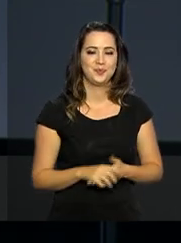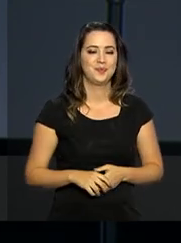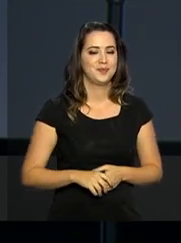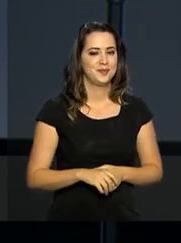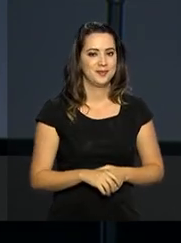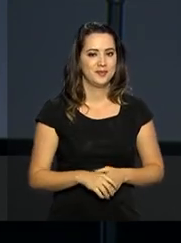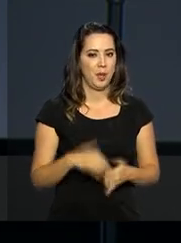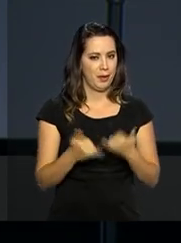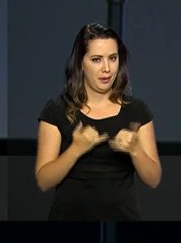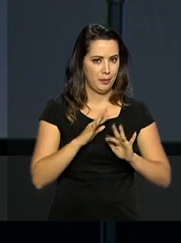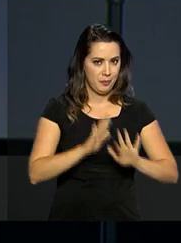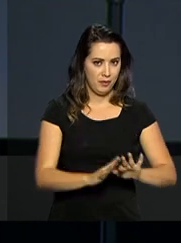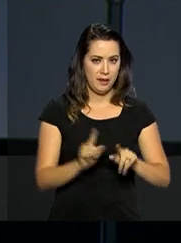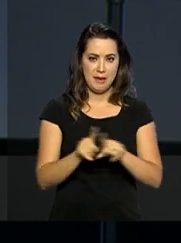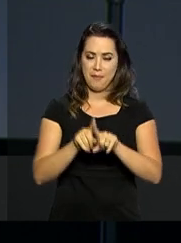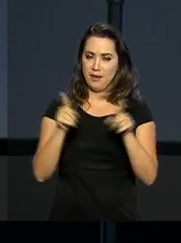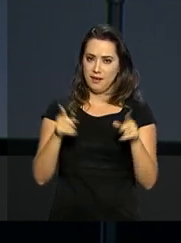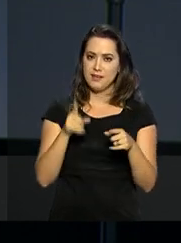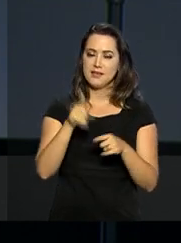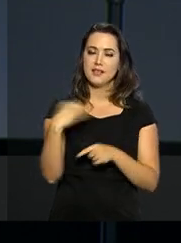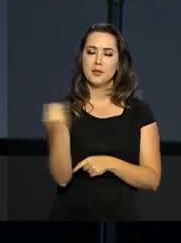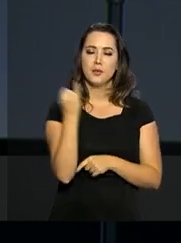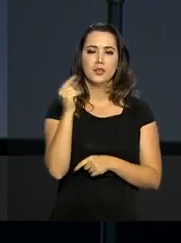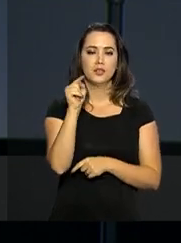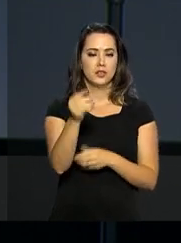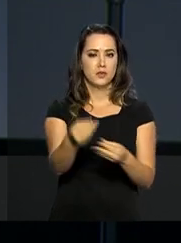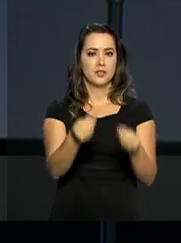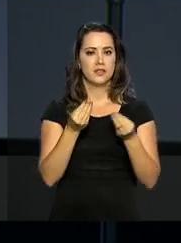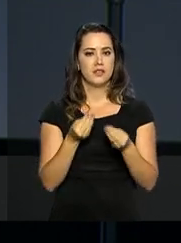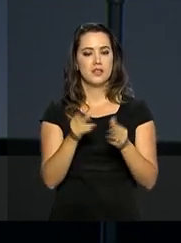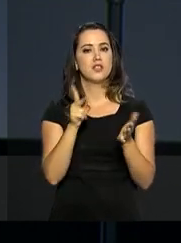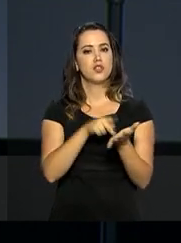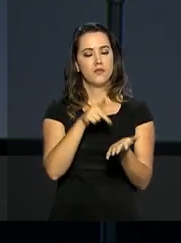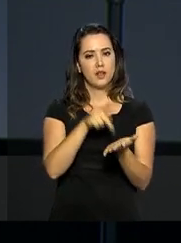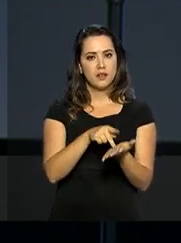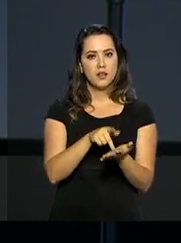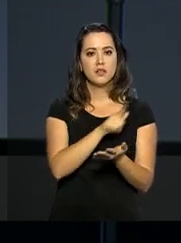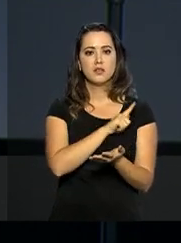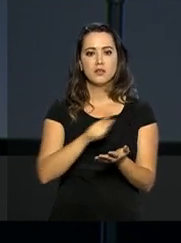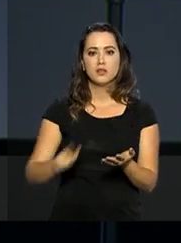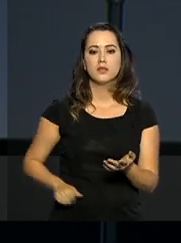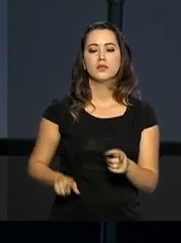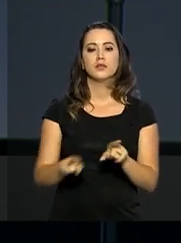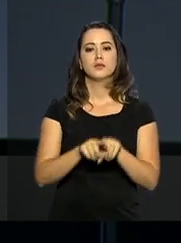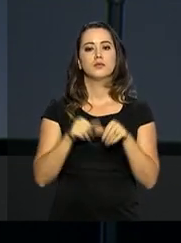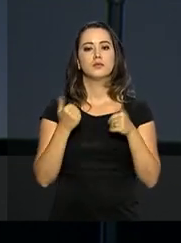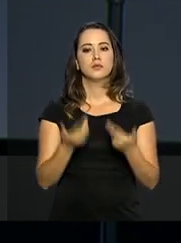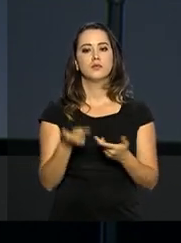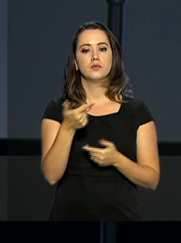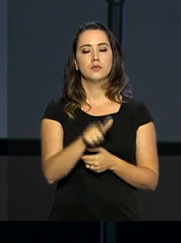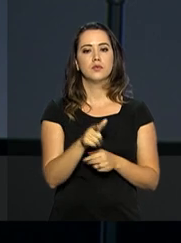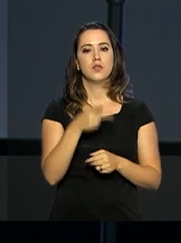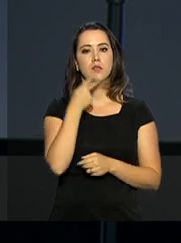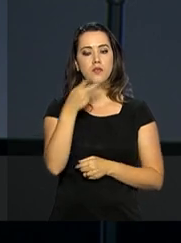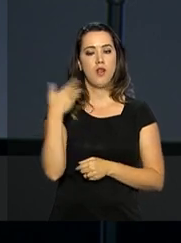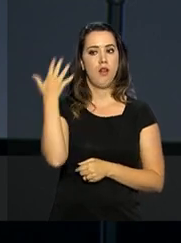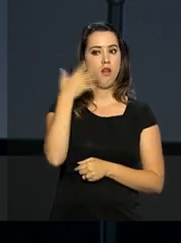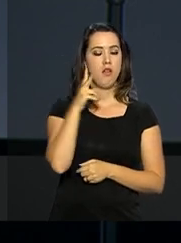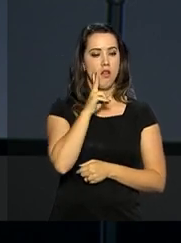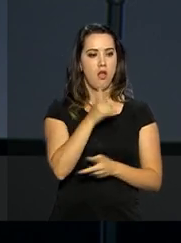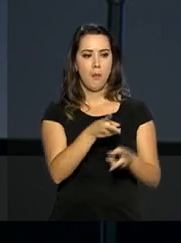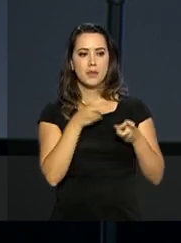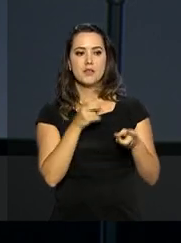assim, trazer a verdade do seu governo. Eu verifiquei que você fez um discurso aqui, não é? No sentido de, olha aqui, vamos